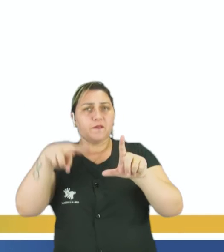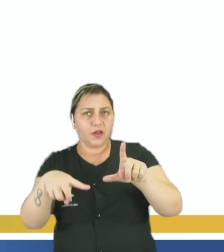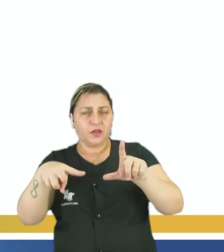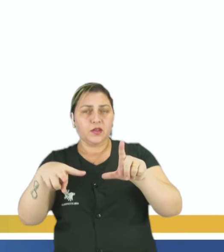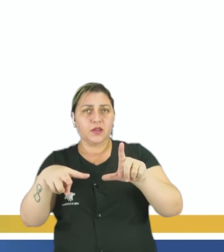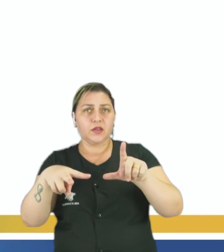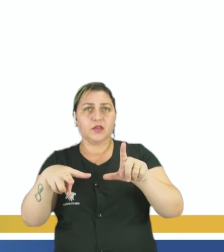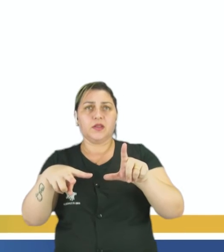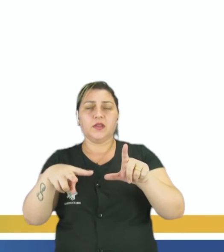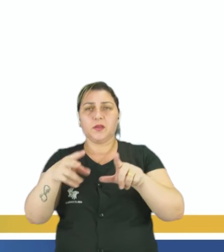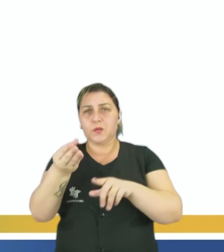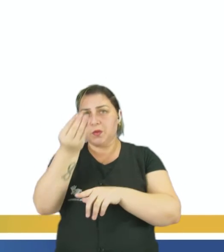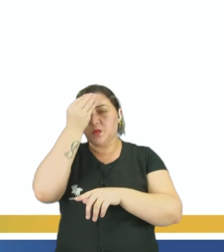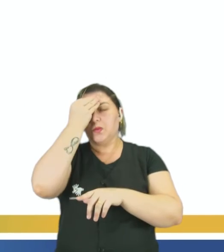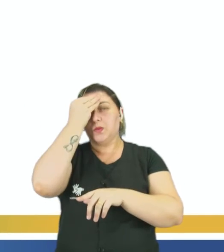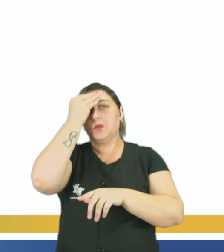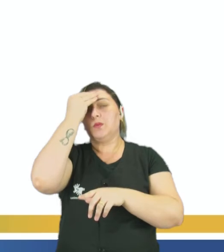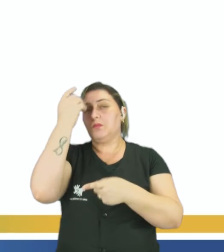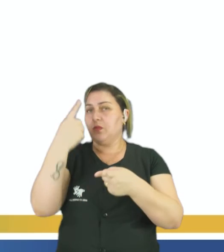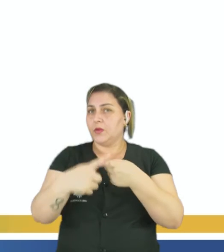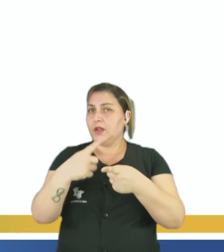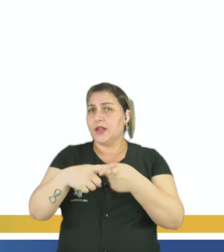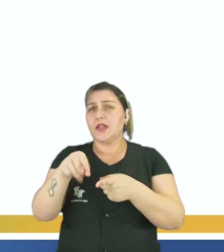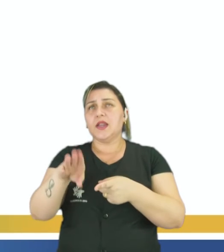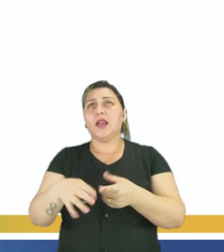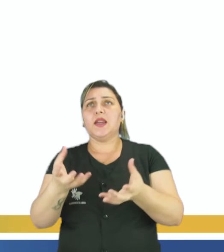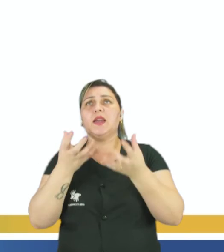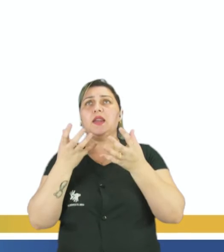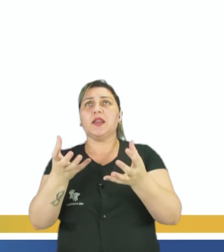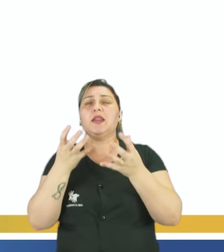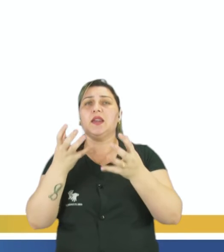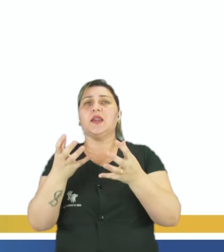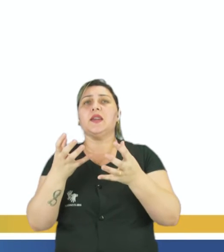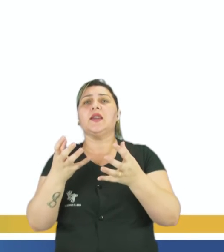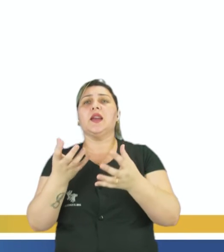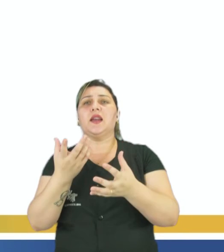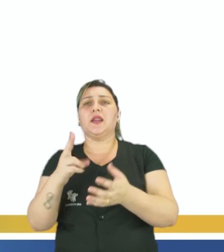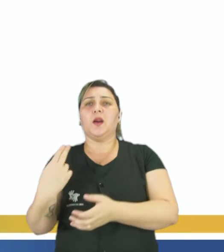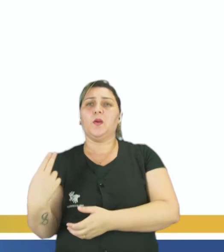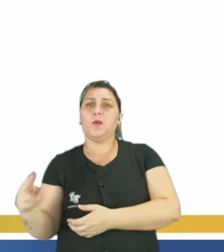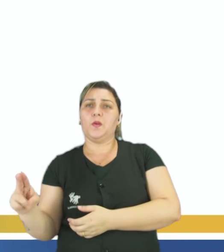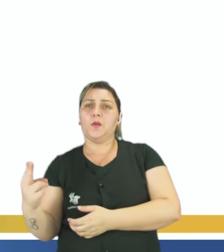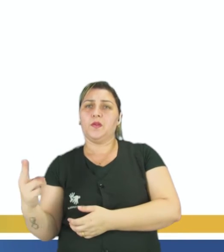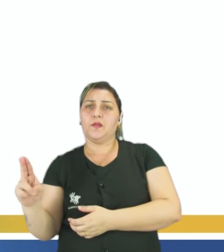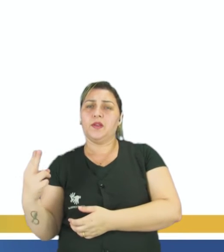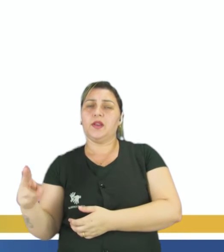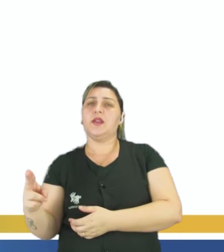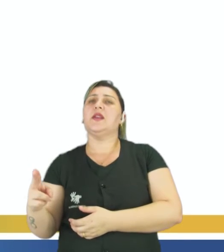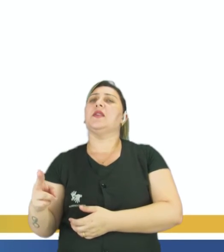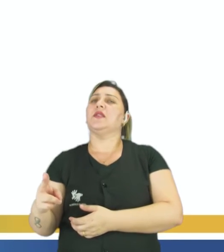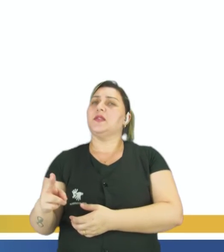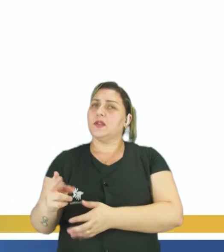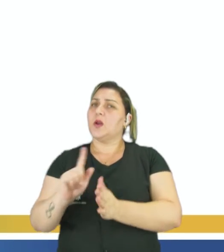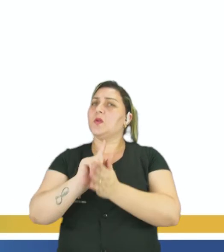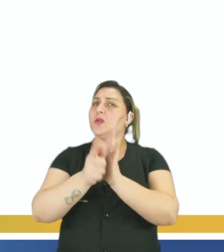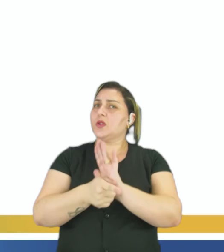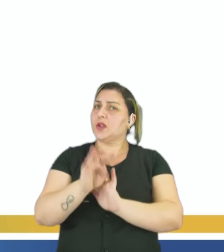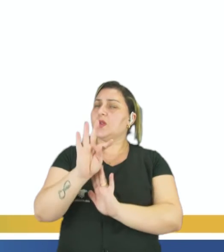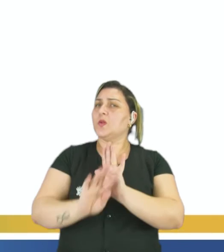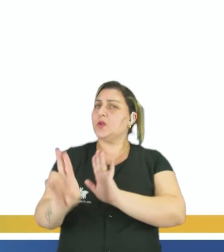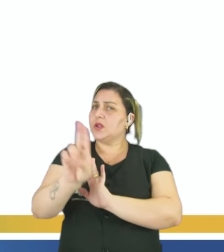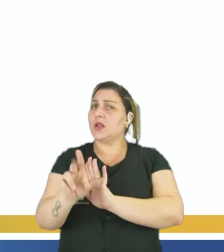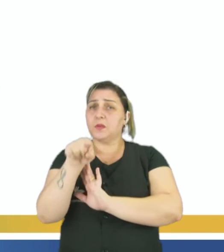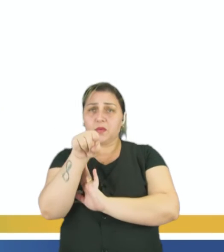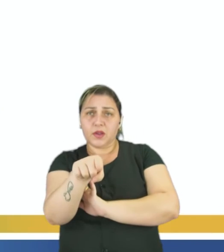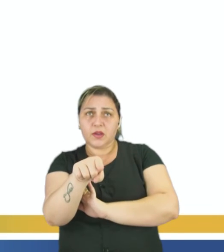e gravem na mente isso aí, porque quem quer despontar para a universidade, isso aqui vai ser um gênero de texto muito utilizado